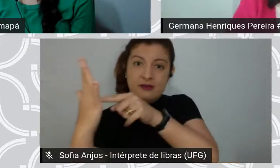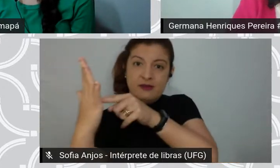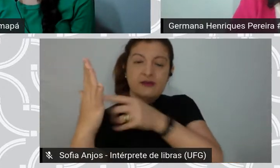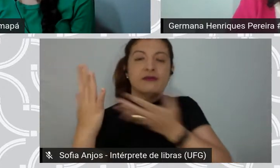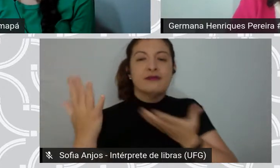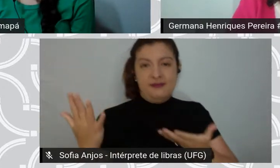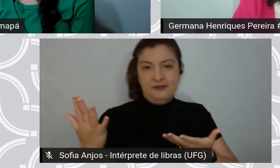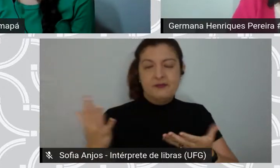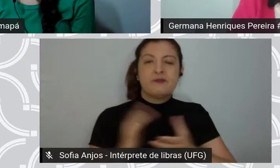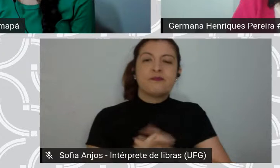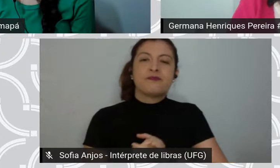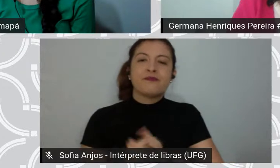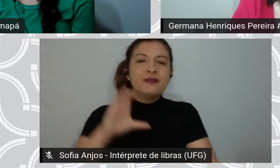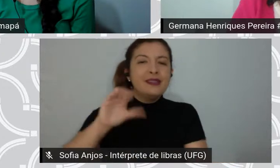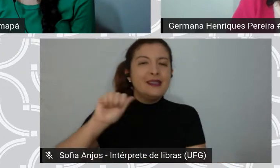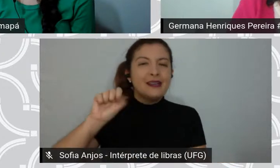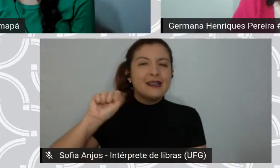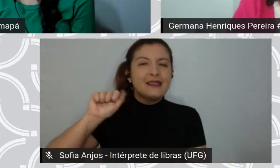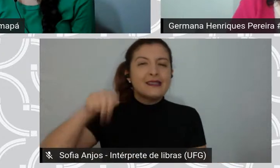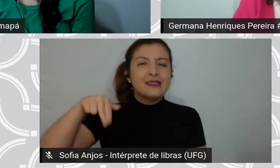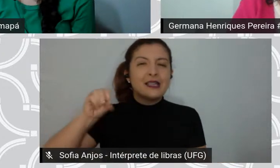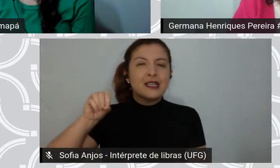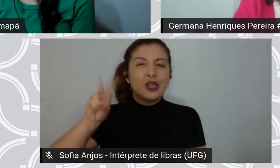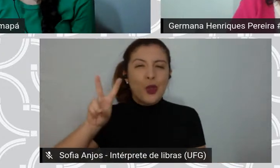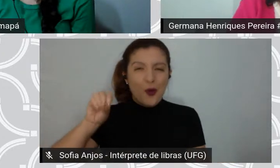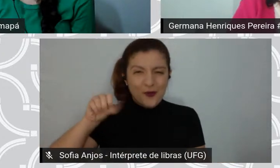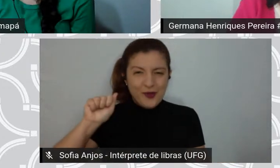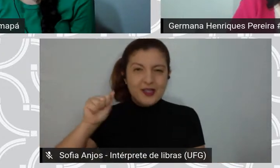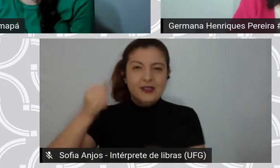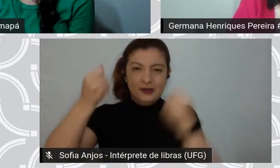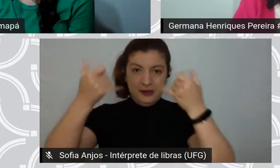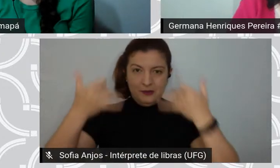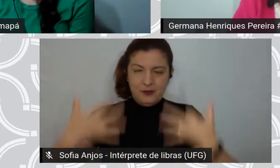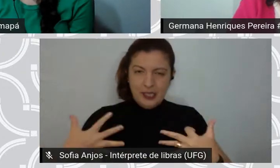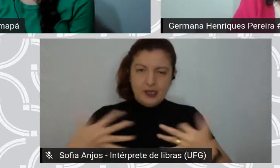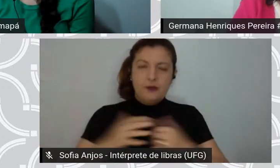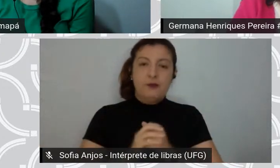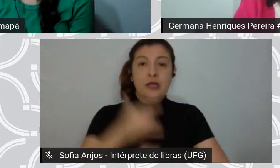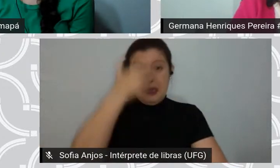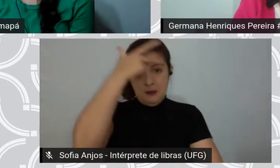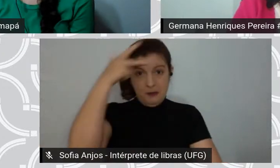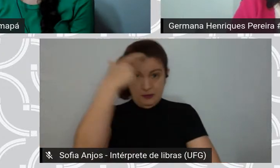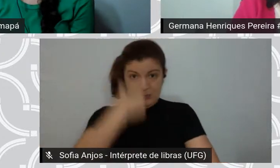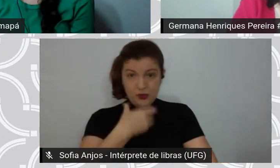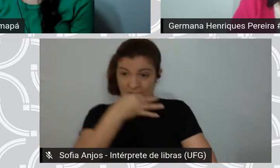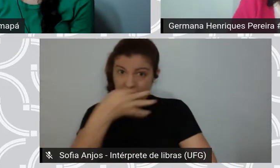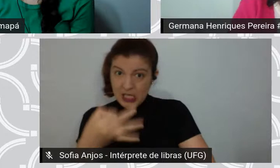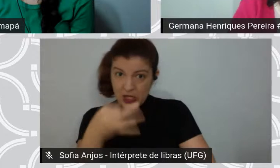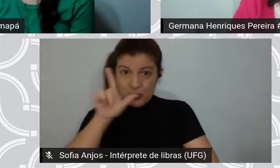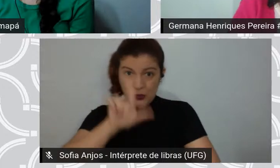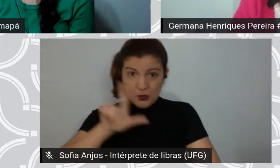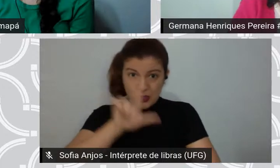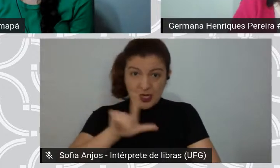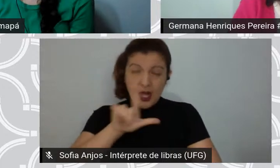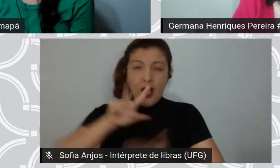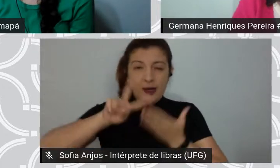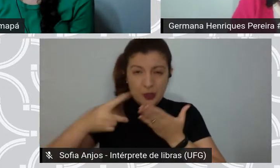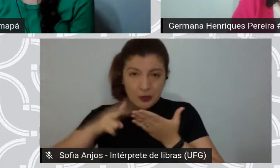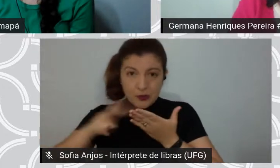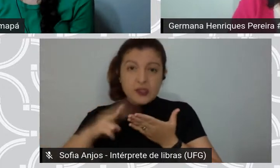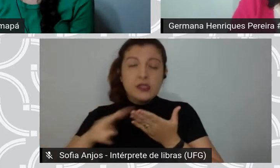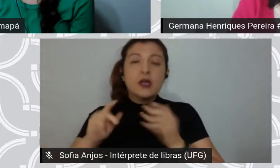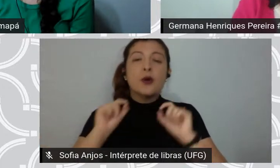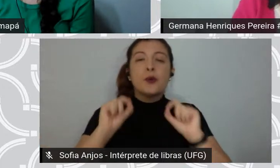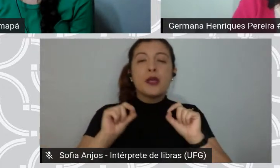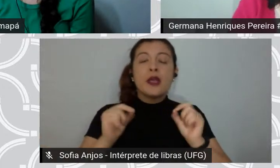diz Casanova, contribui dessa maneira para o crescimento do patrimônio literário da nação que consagra. O reconhecimento